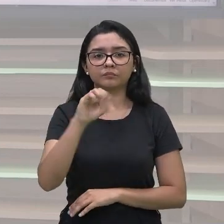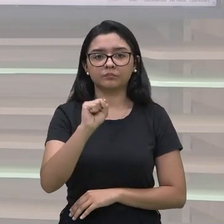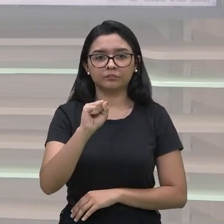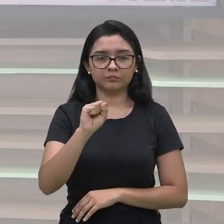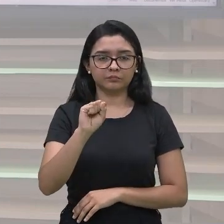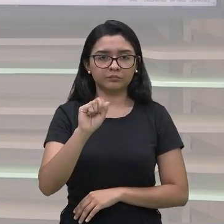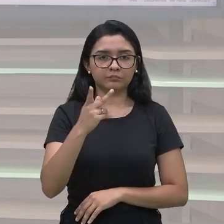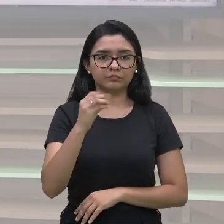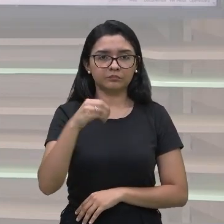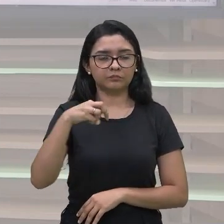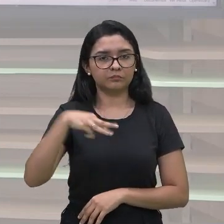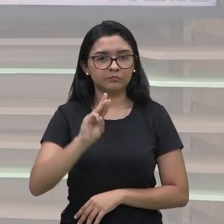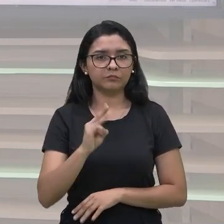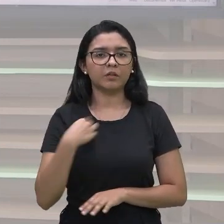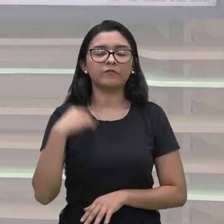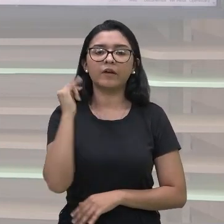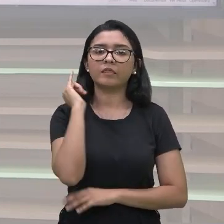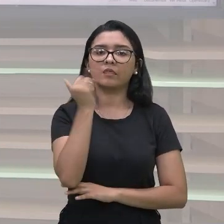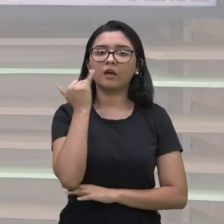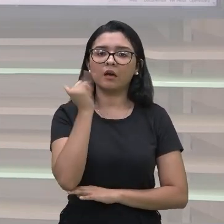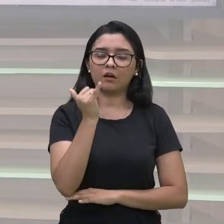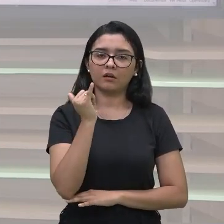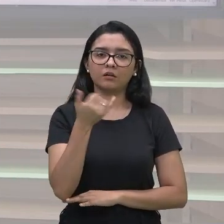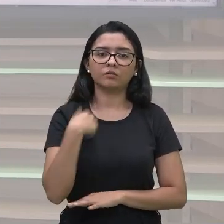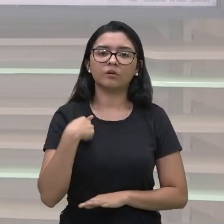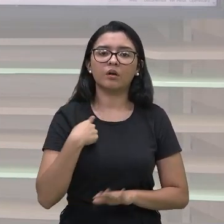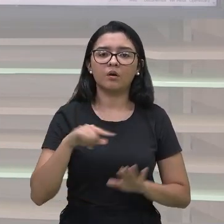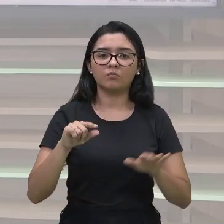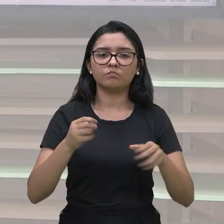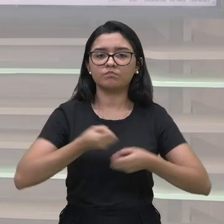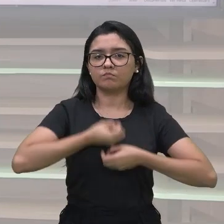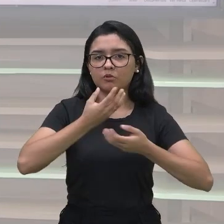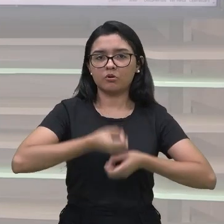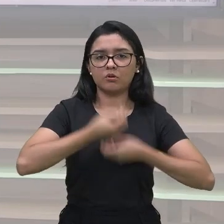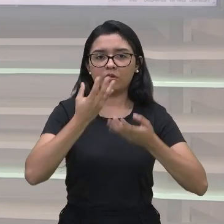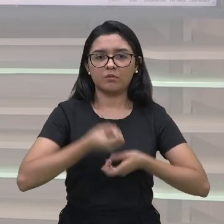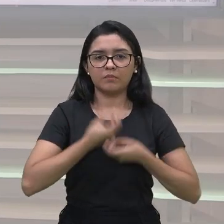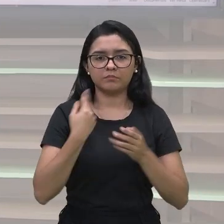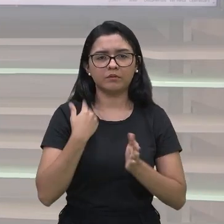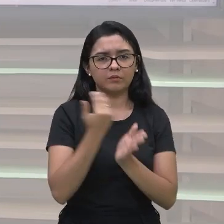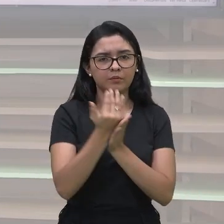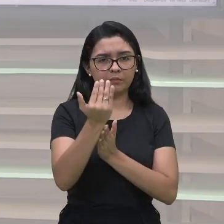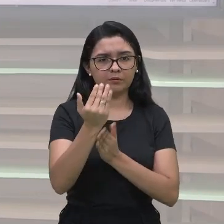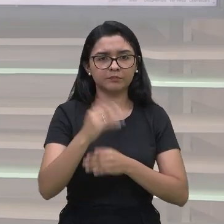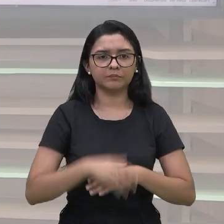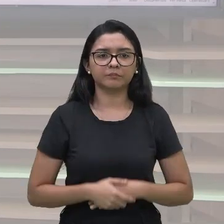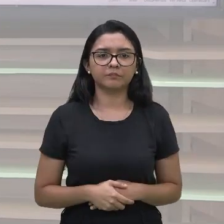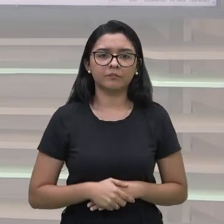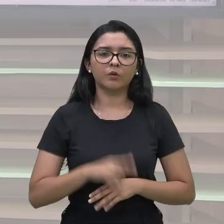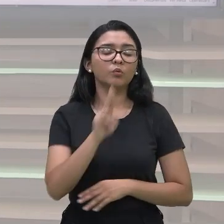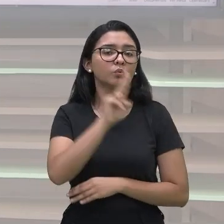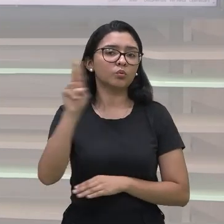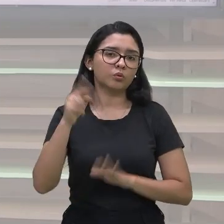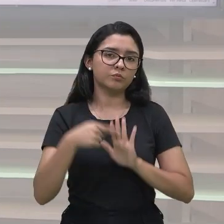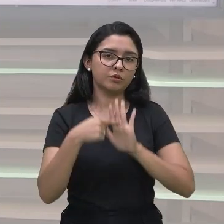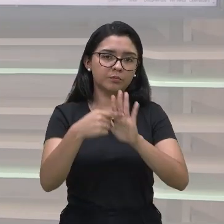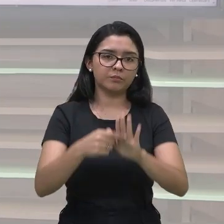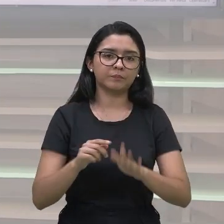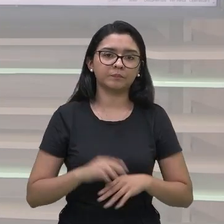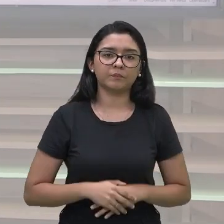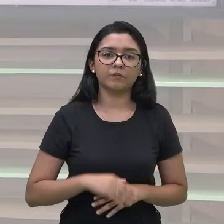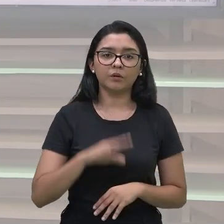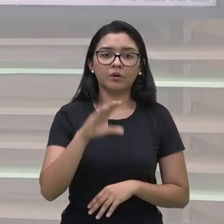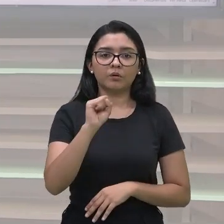observar, ele vai narrando a história nesse poema desde o início, né? O nome já entrega, ó, o